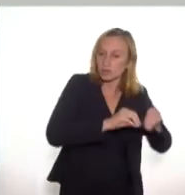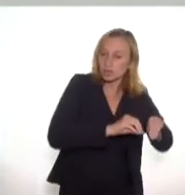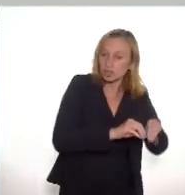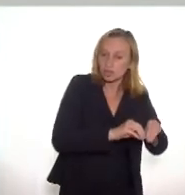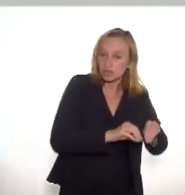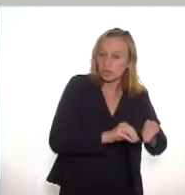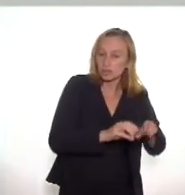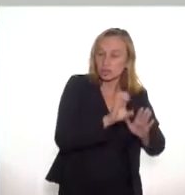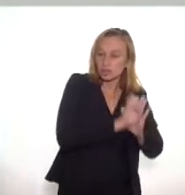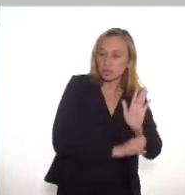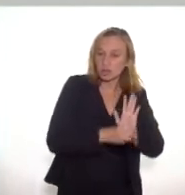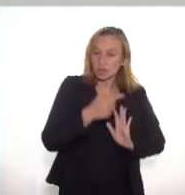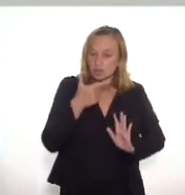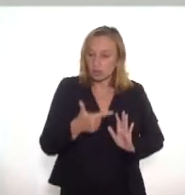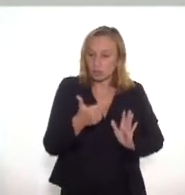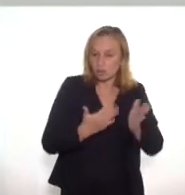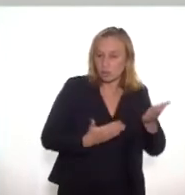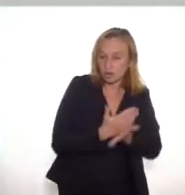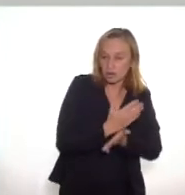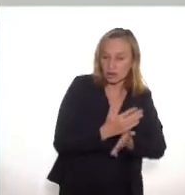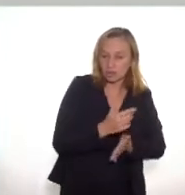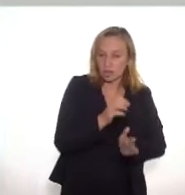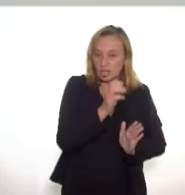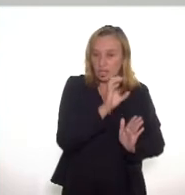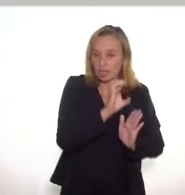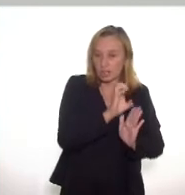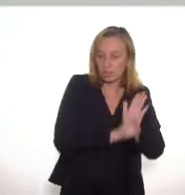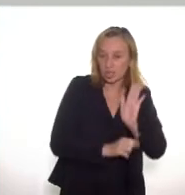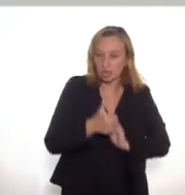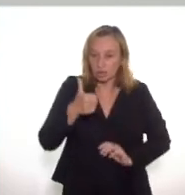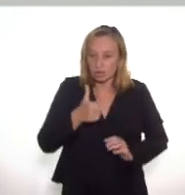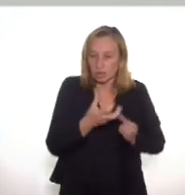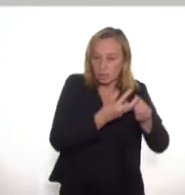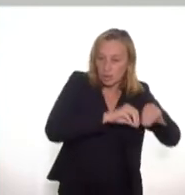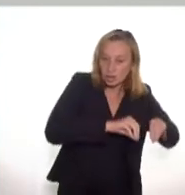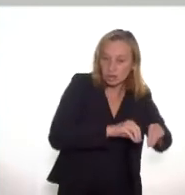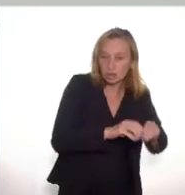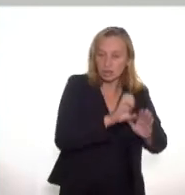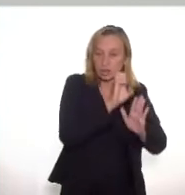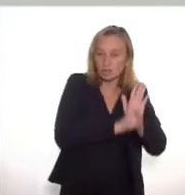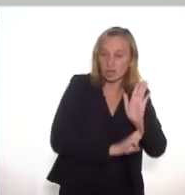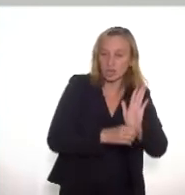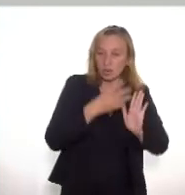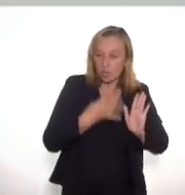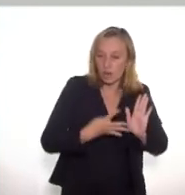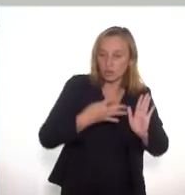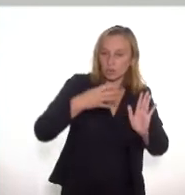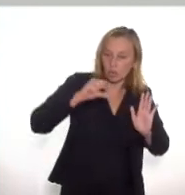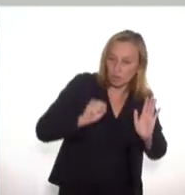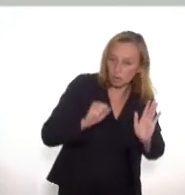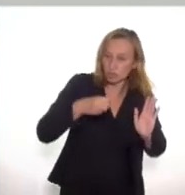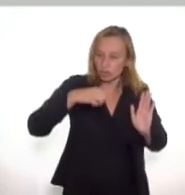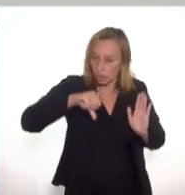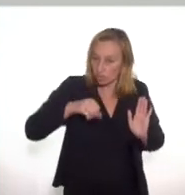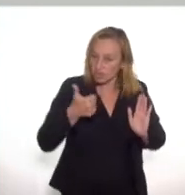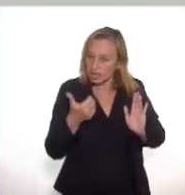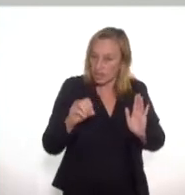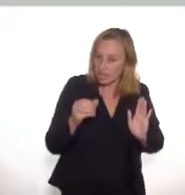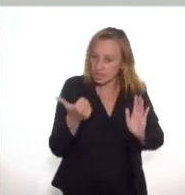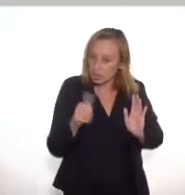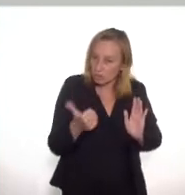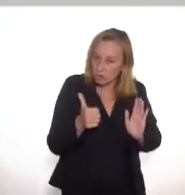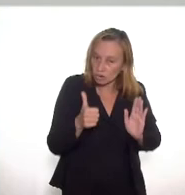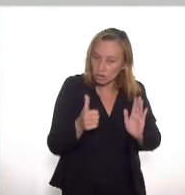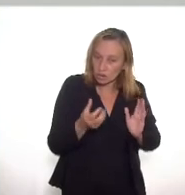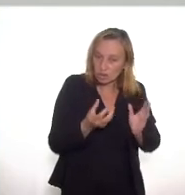prejudicabilidade da emenda 2, pela aprovação da emenda 1, pela prejudicabilidade das emendas 4, 8, 9, 10 e 11,